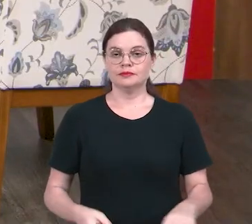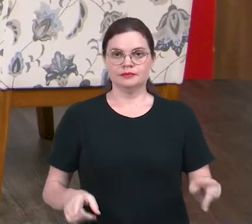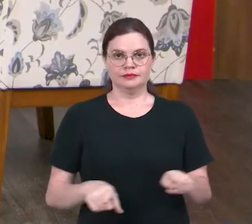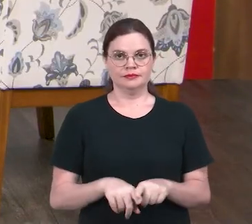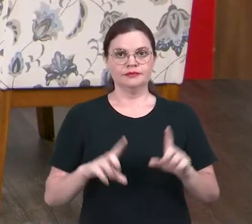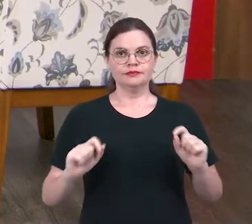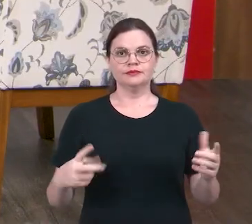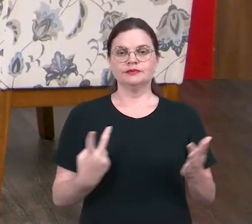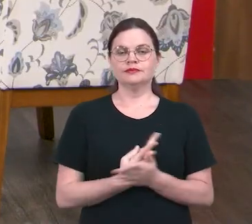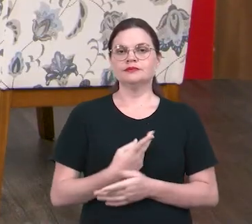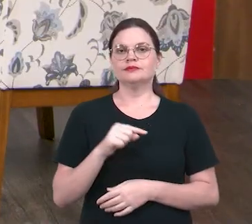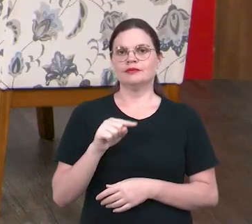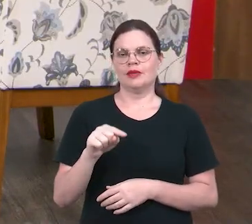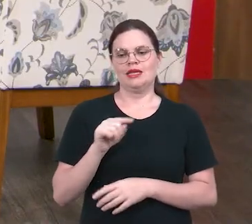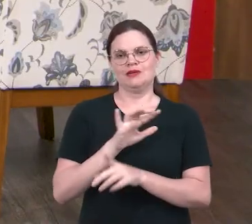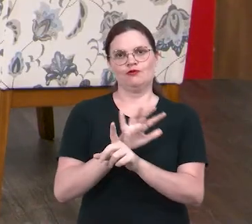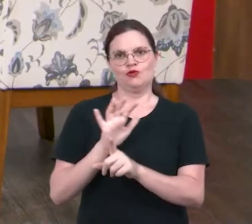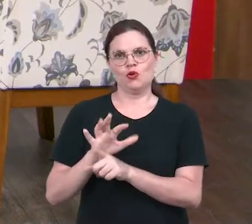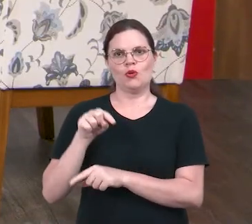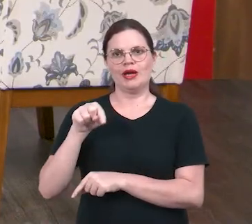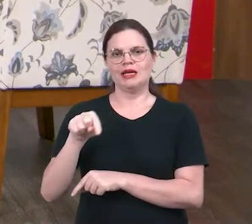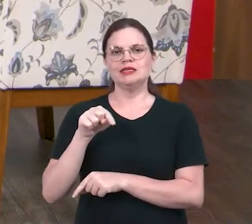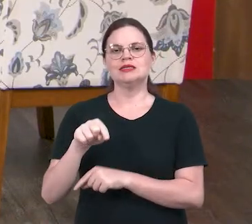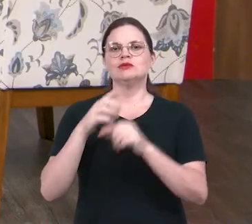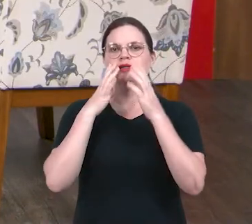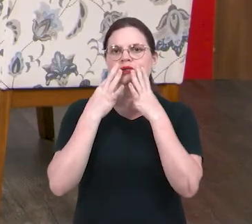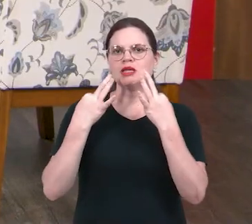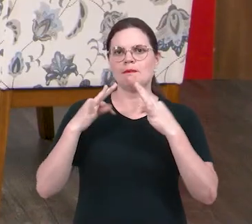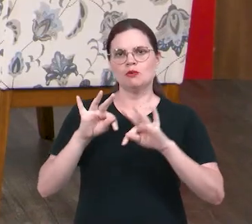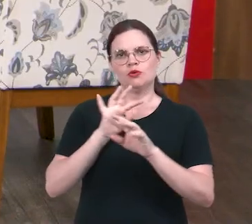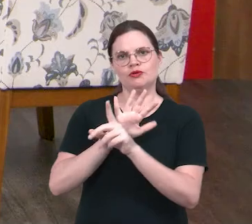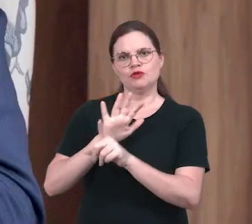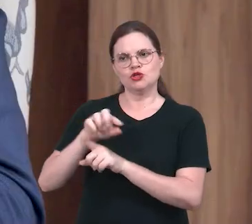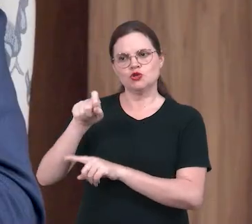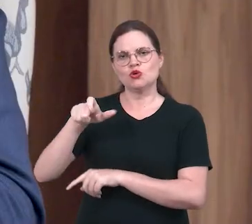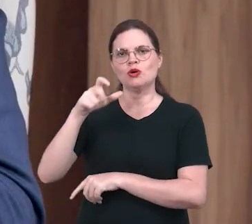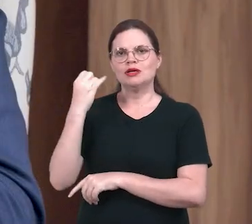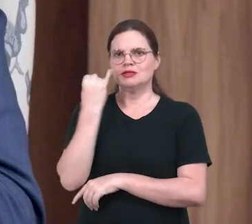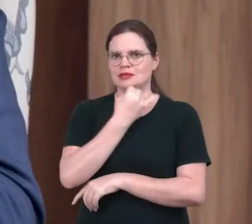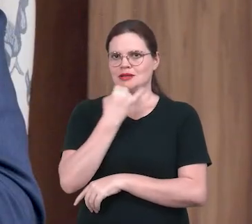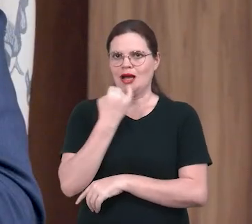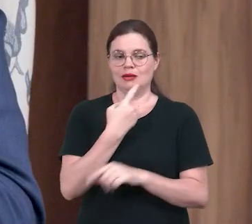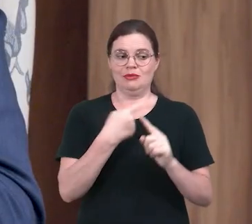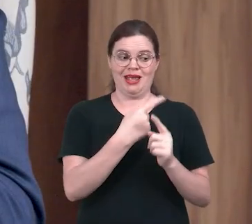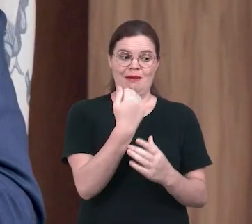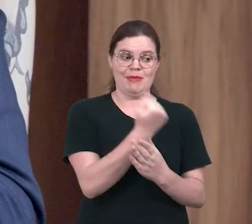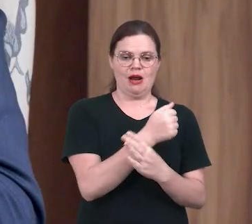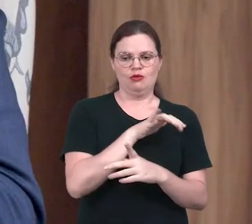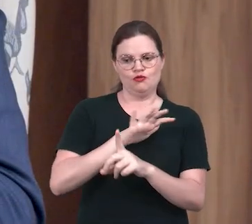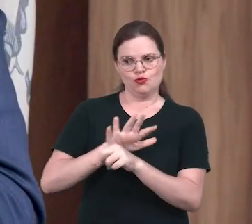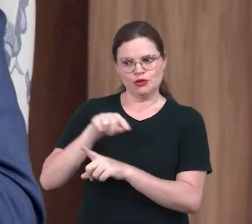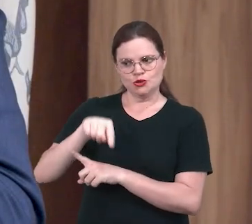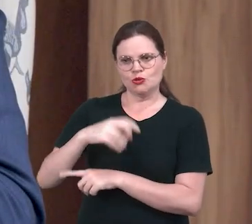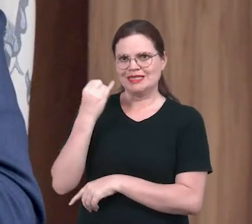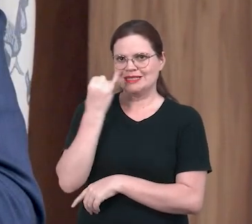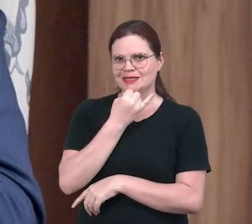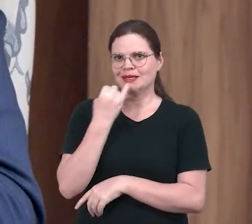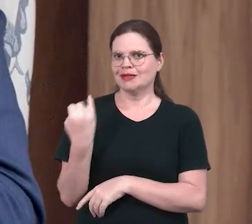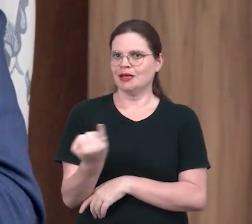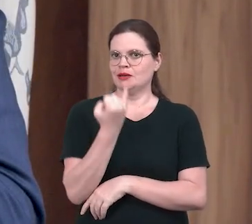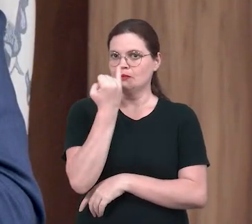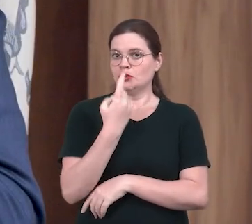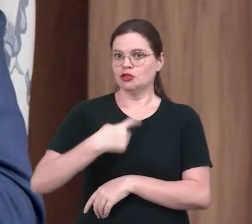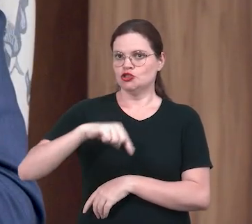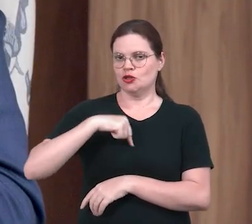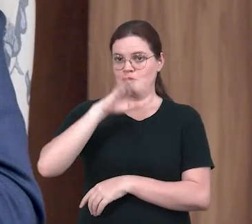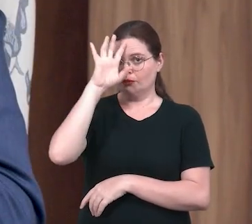na vida de Isaac, essa influência que Abraão exerceu, fala de uma coisa muito importante que nós precisamos de prezar dentro